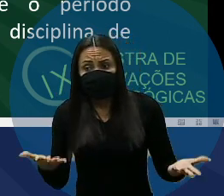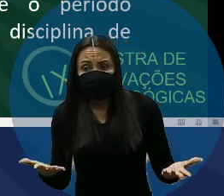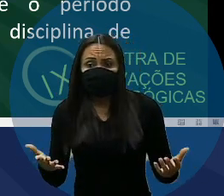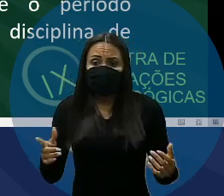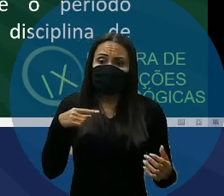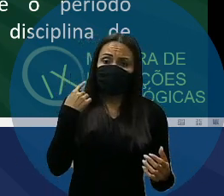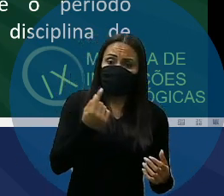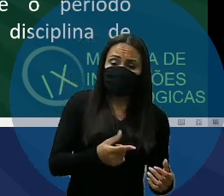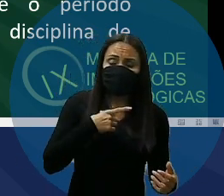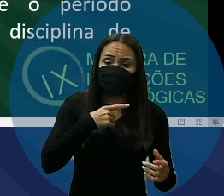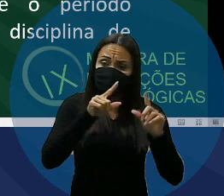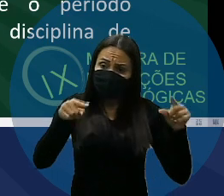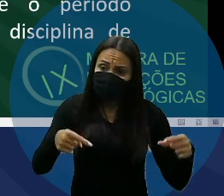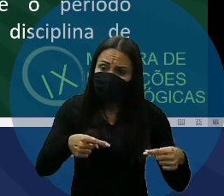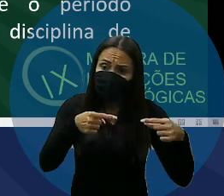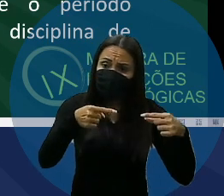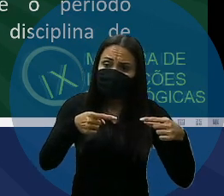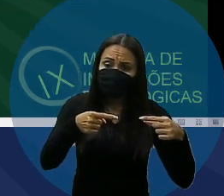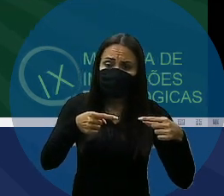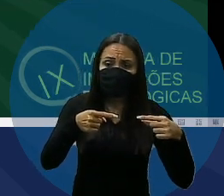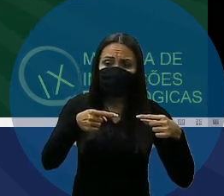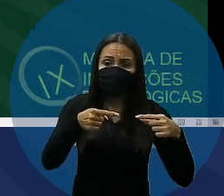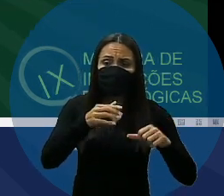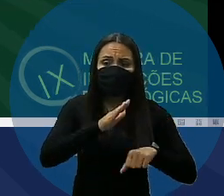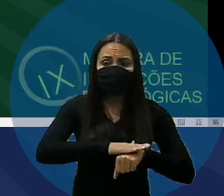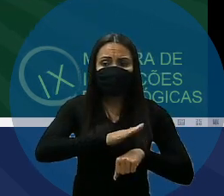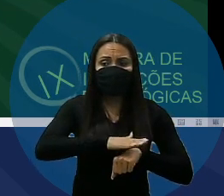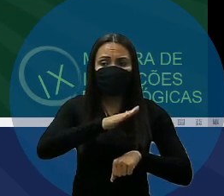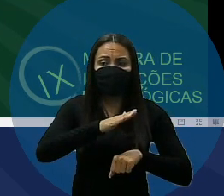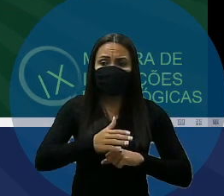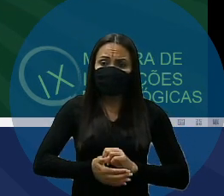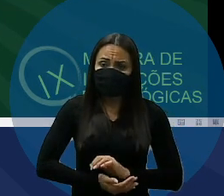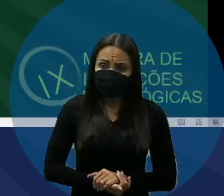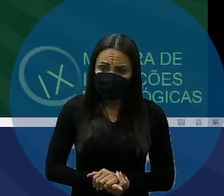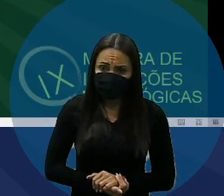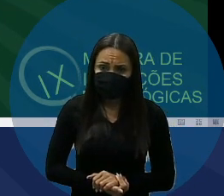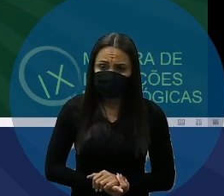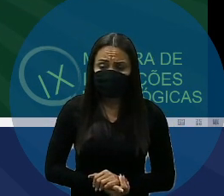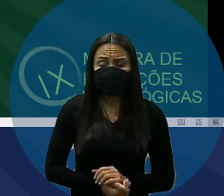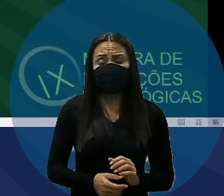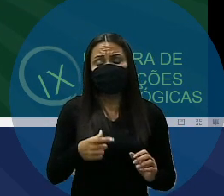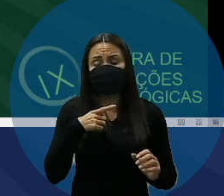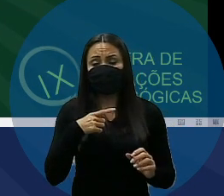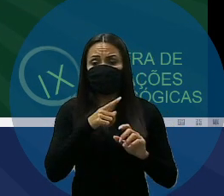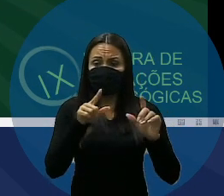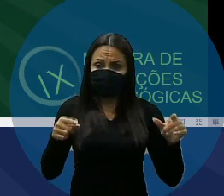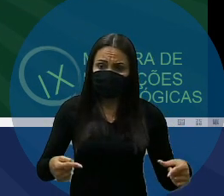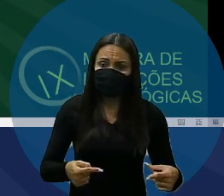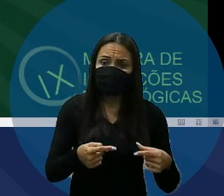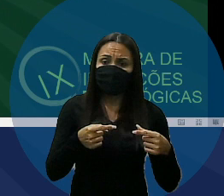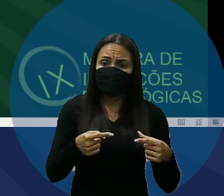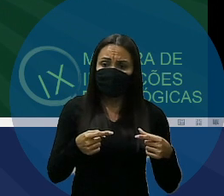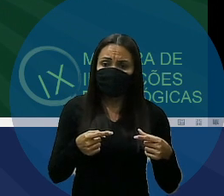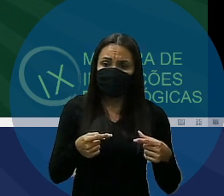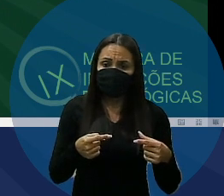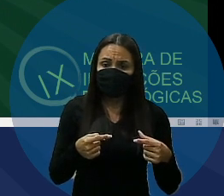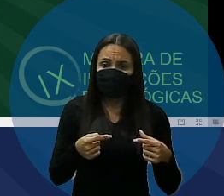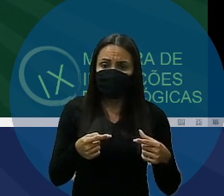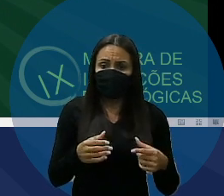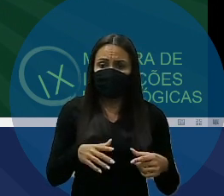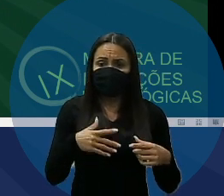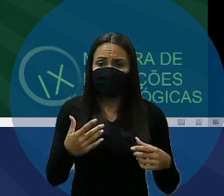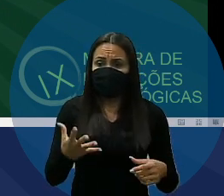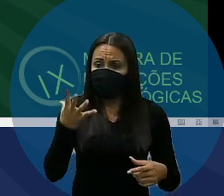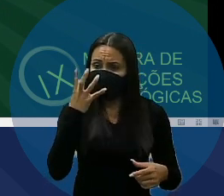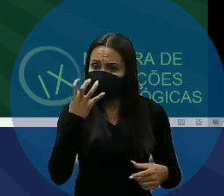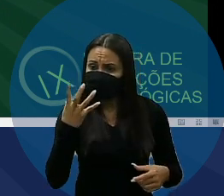teve um desafio maior, pode passar. A gente teve um desafio, né, que é atrair esse